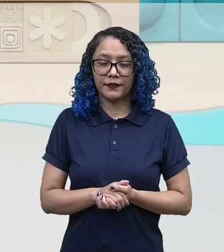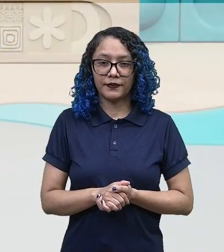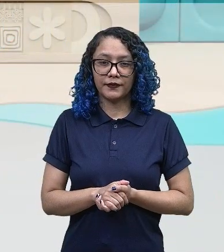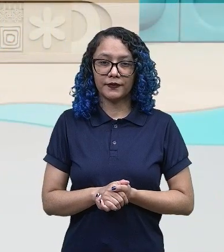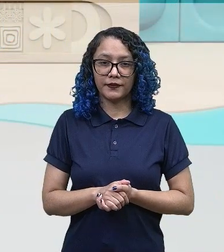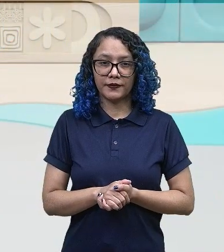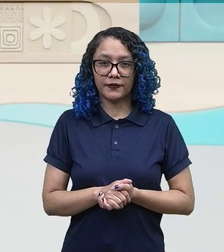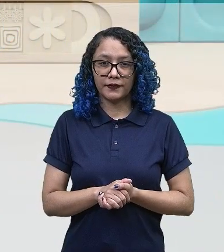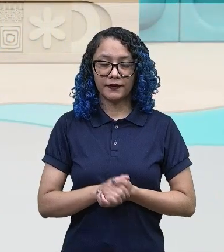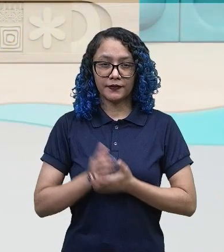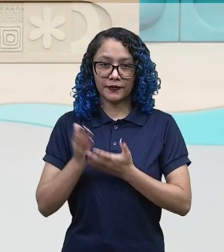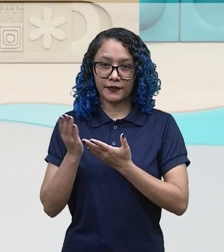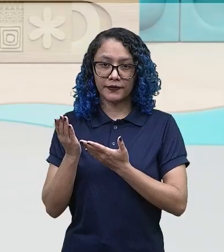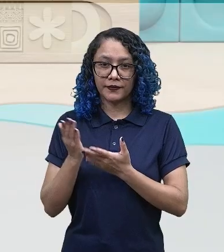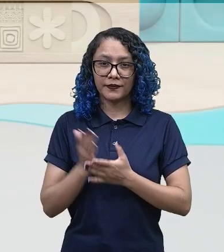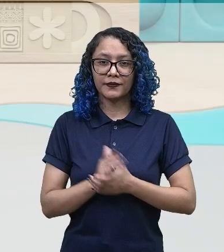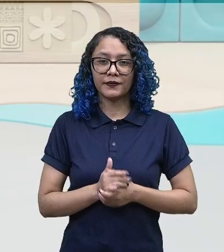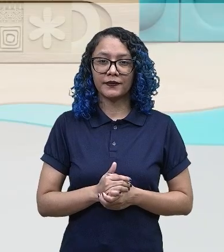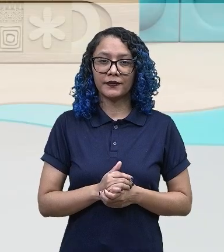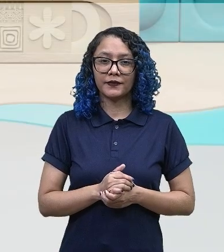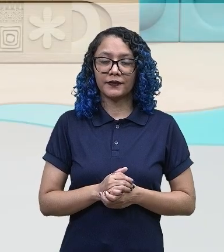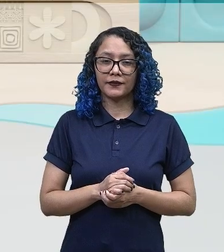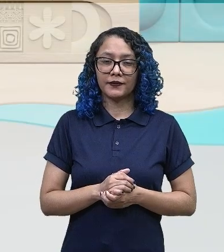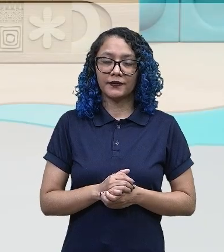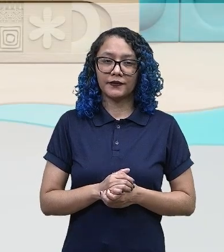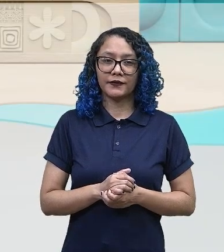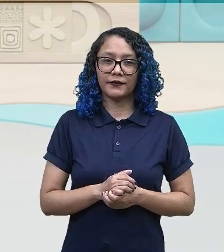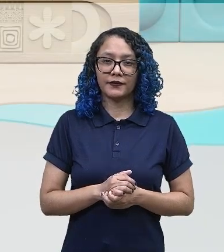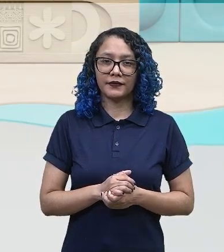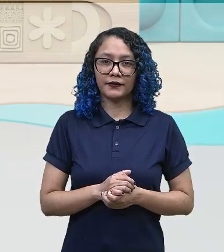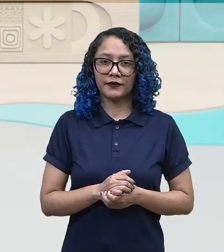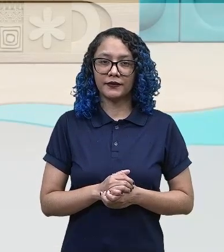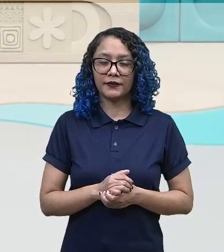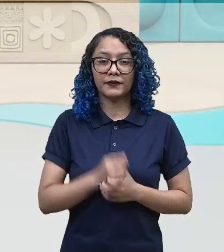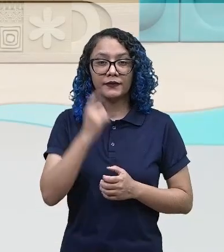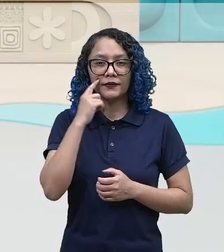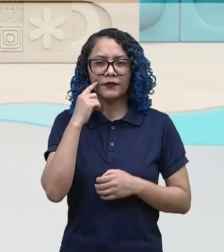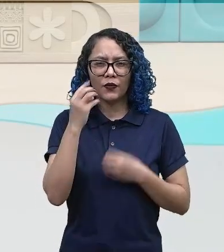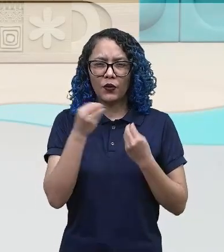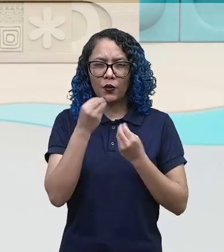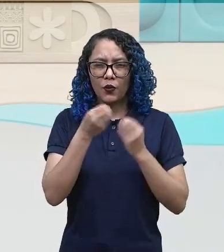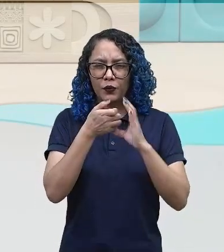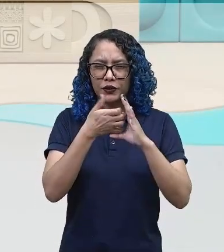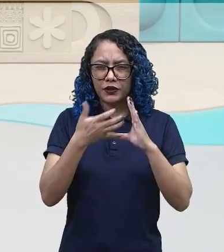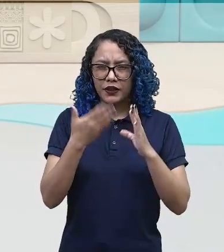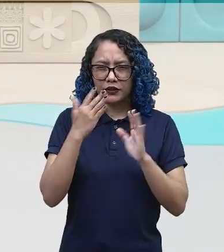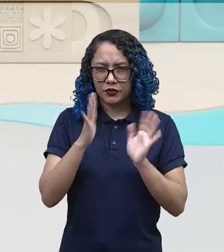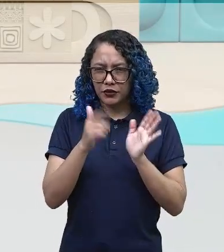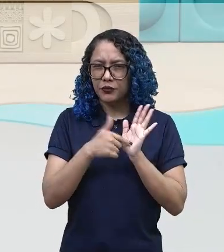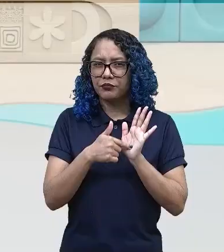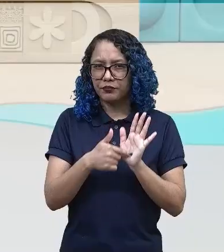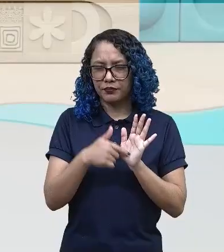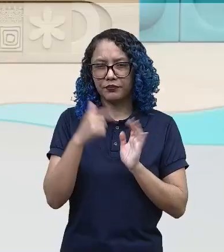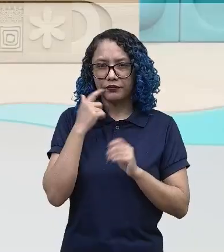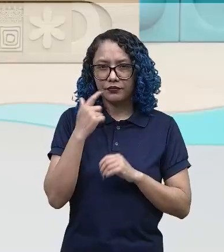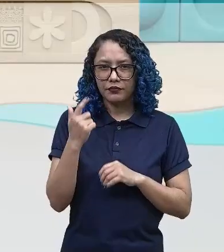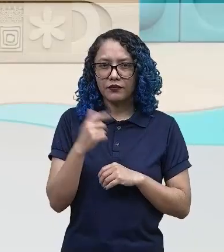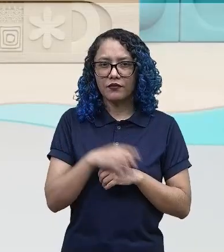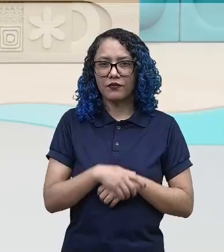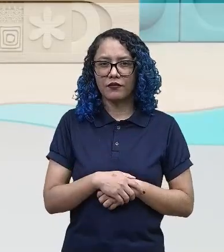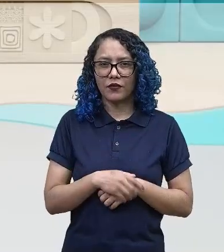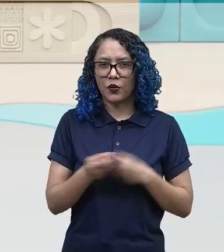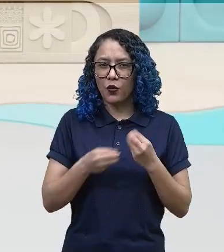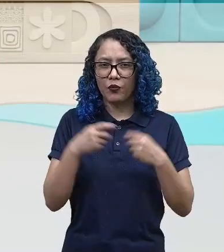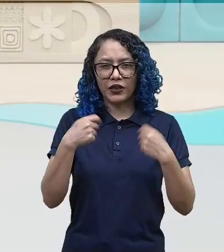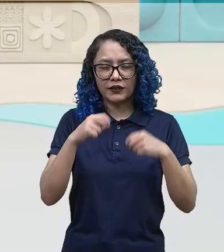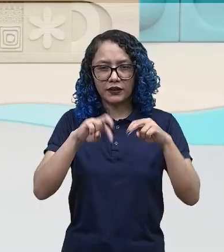Olha só, o Edjaçu já aparece aqui para a gente. Vamos observar um pouco dos elementos que citei para vocês. A luta, né, a projeção no